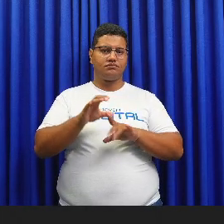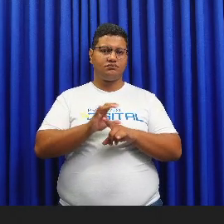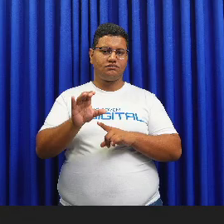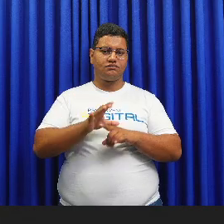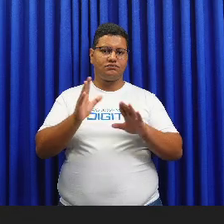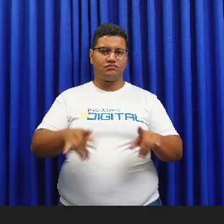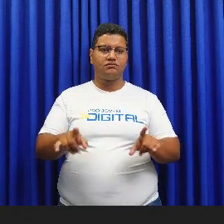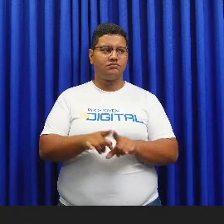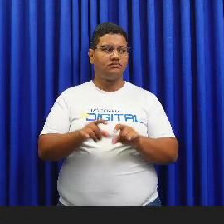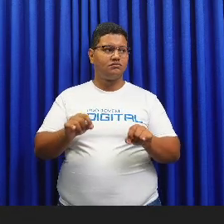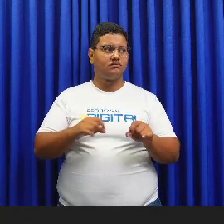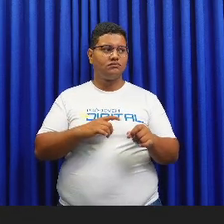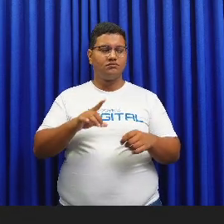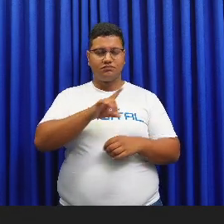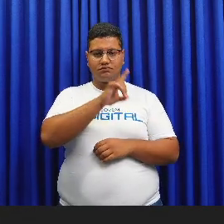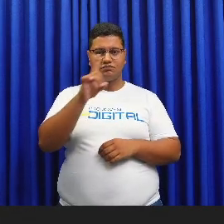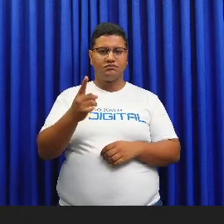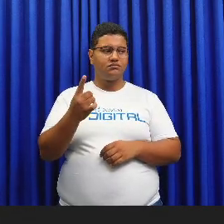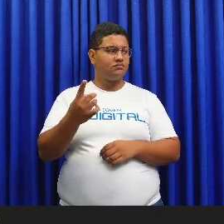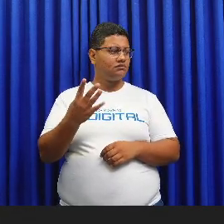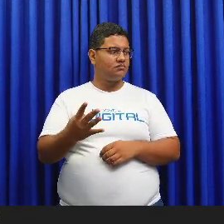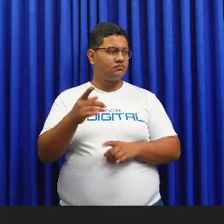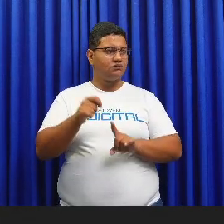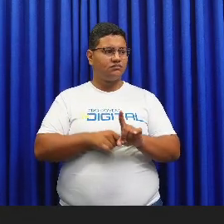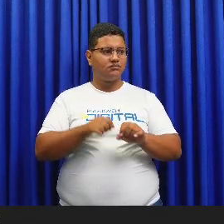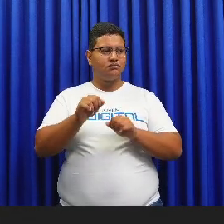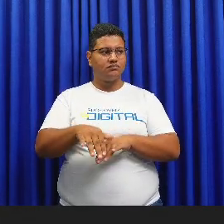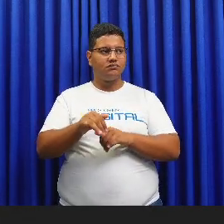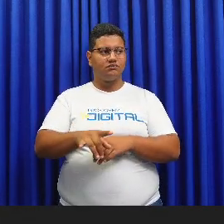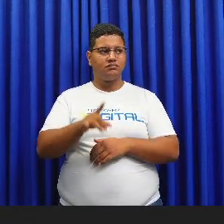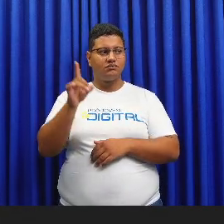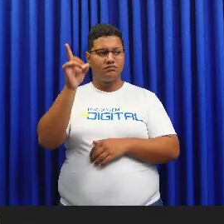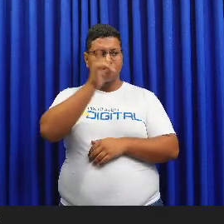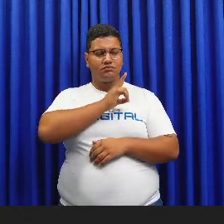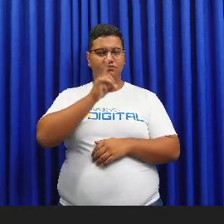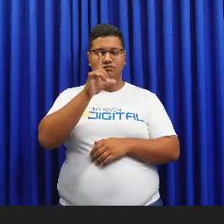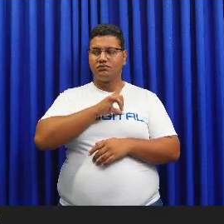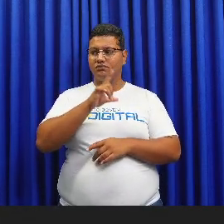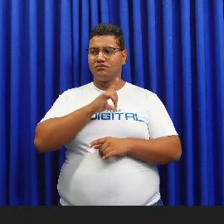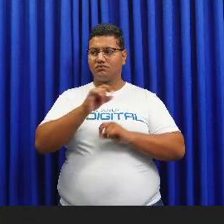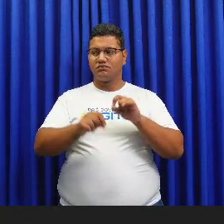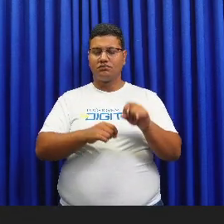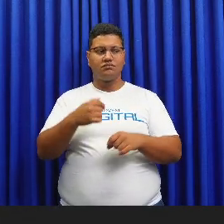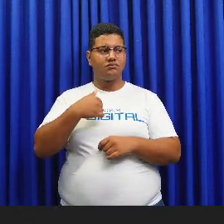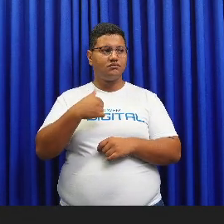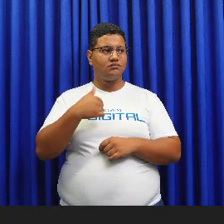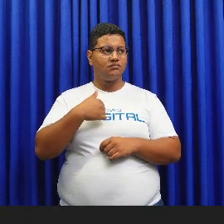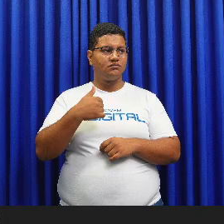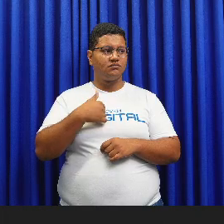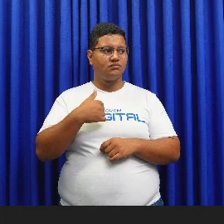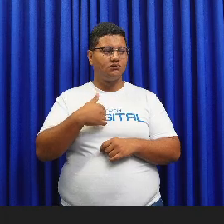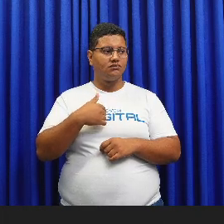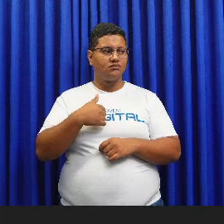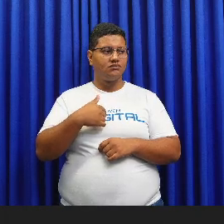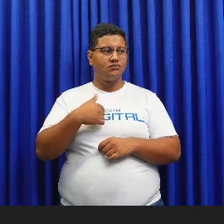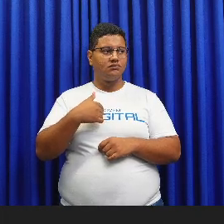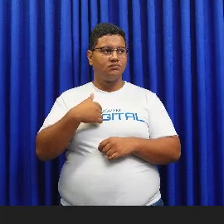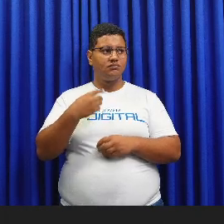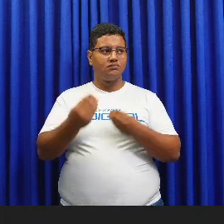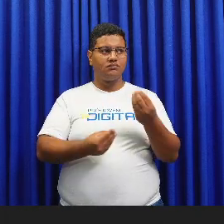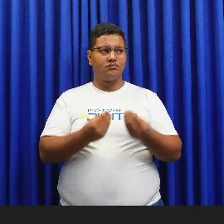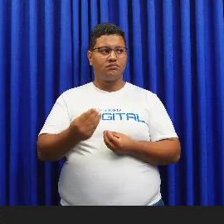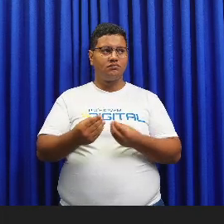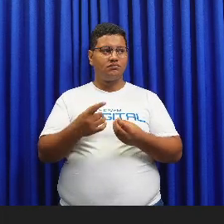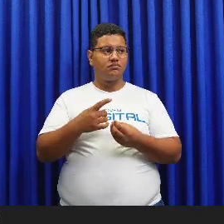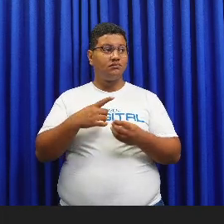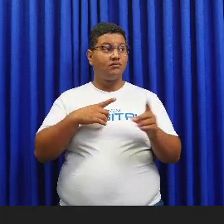que dia 14 de setembro, num domingo, eu vou dispensar, eu